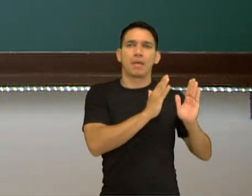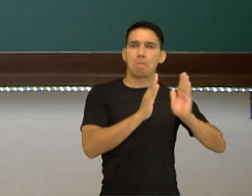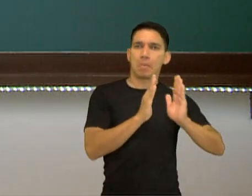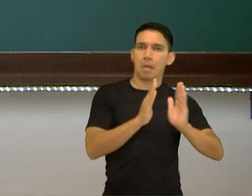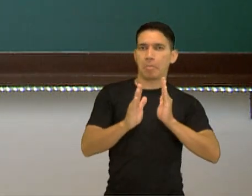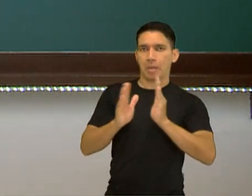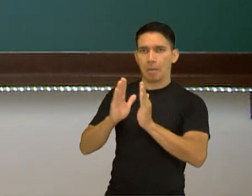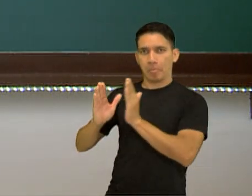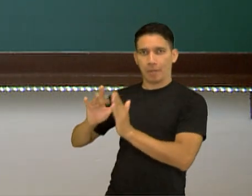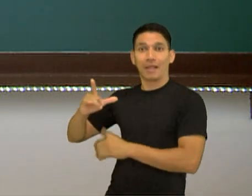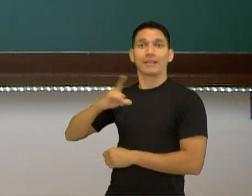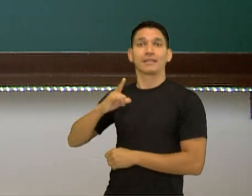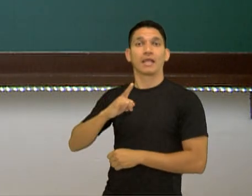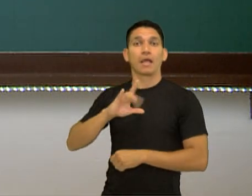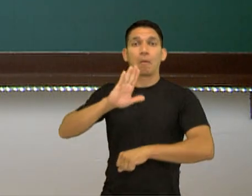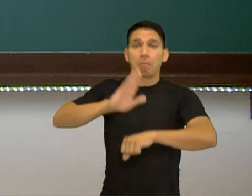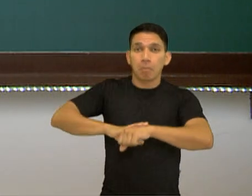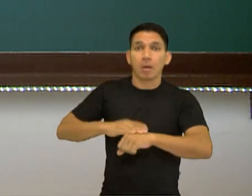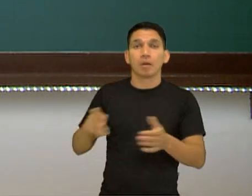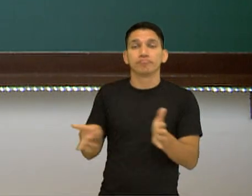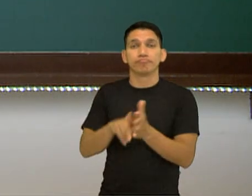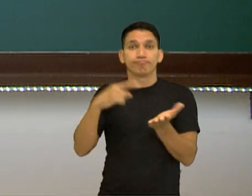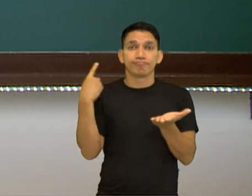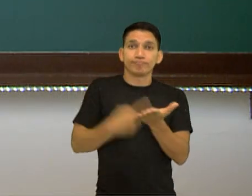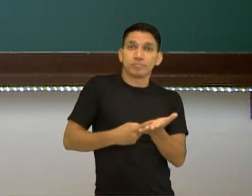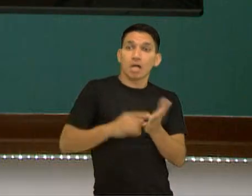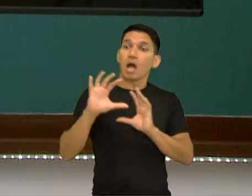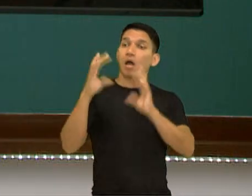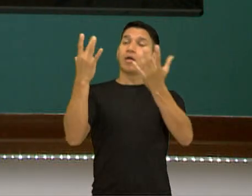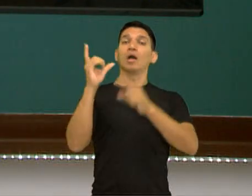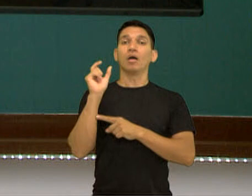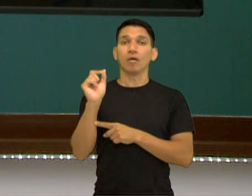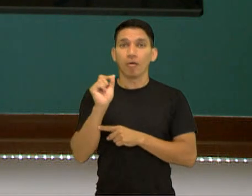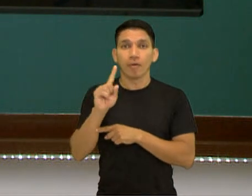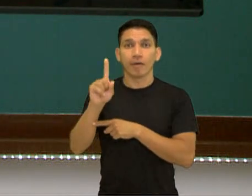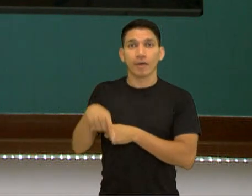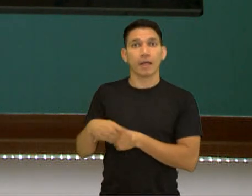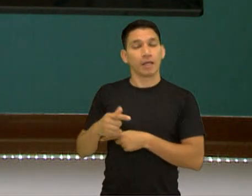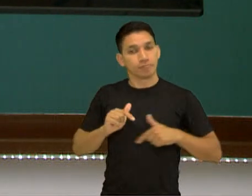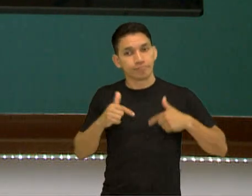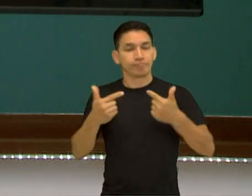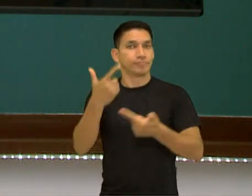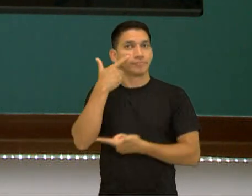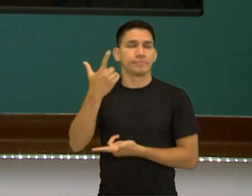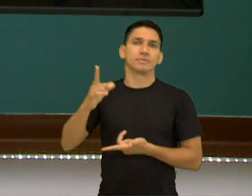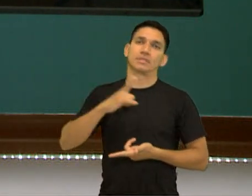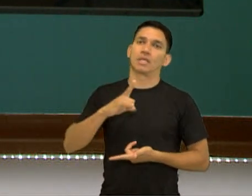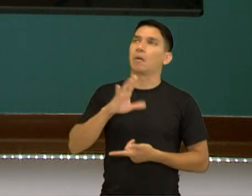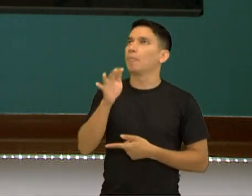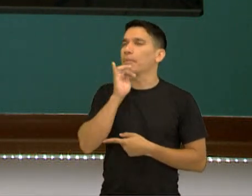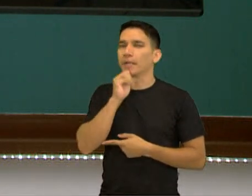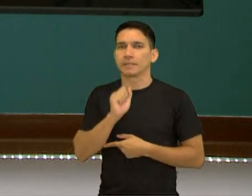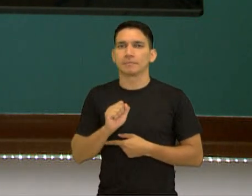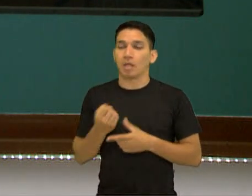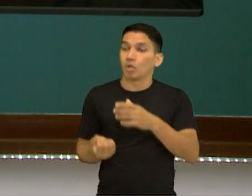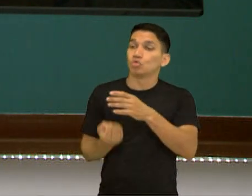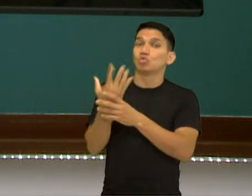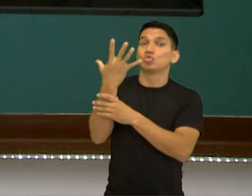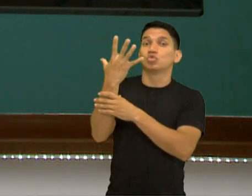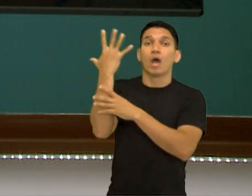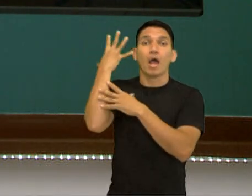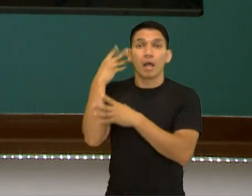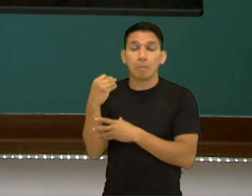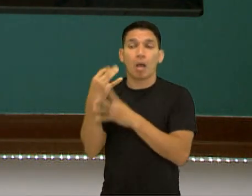eras, períodos marcados por acontecimentos significativos, como, por exemplo, surgimento e extinção de